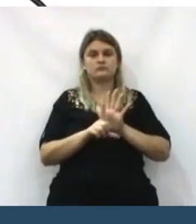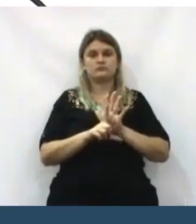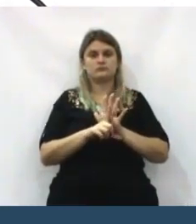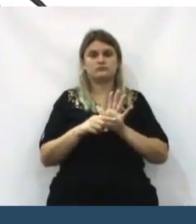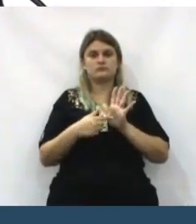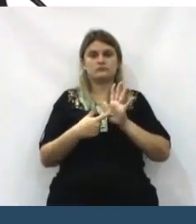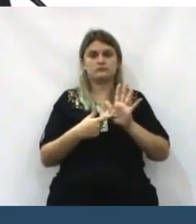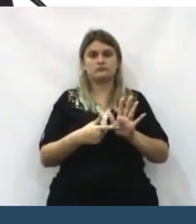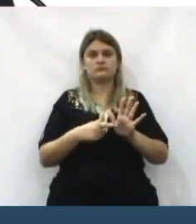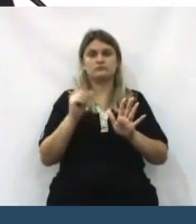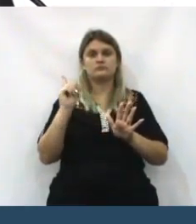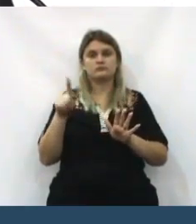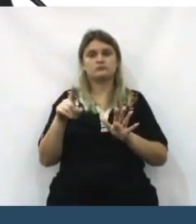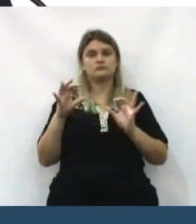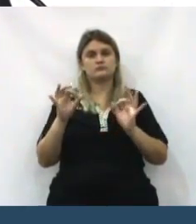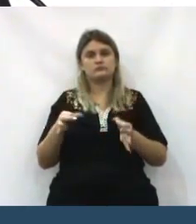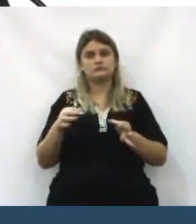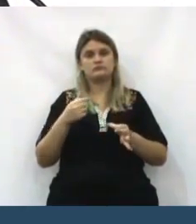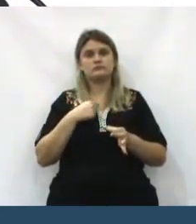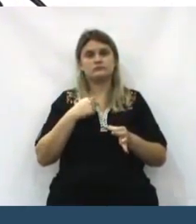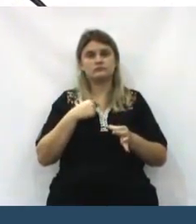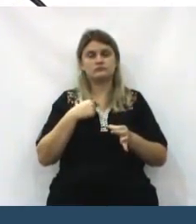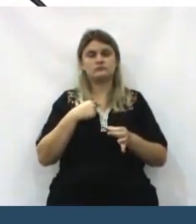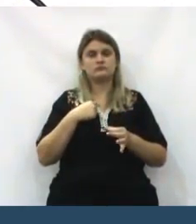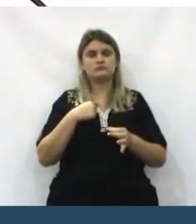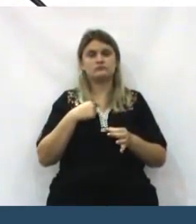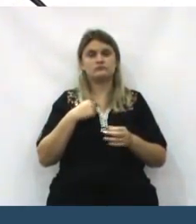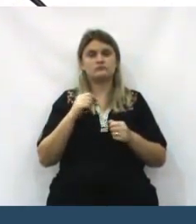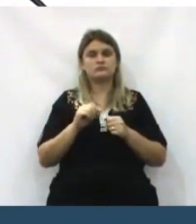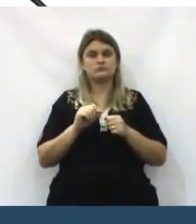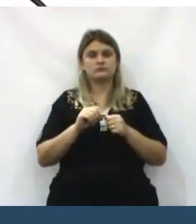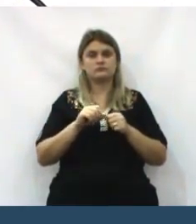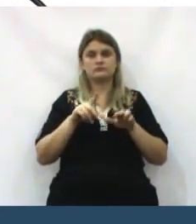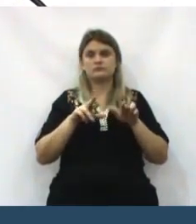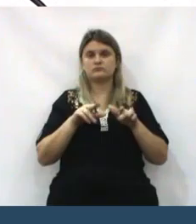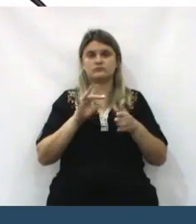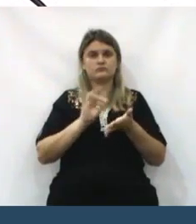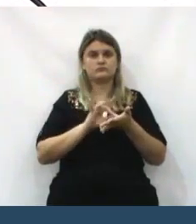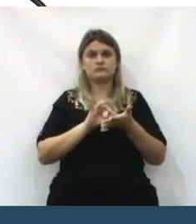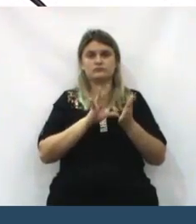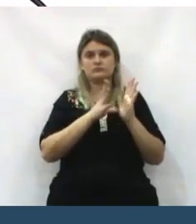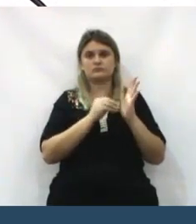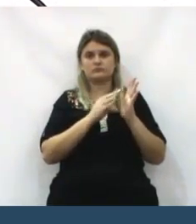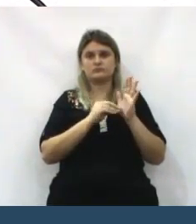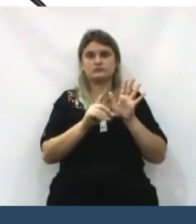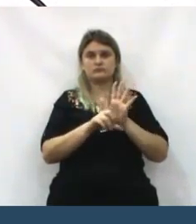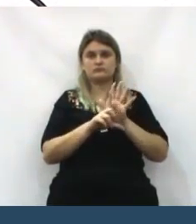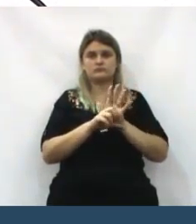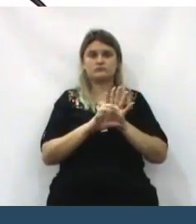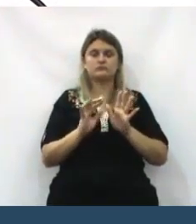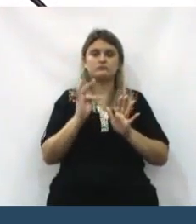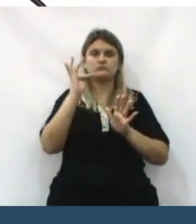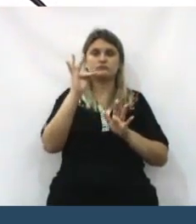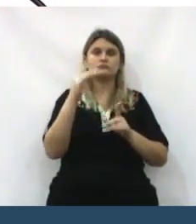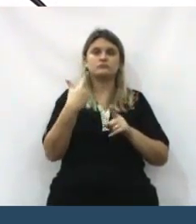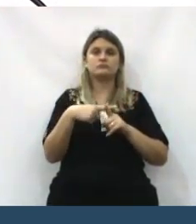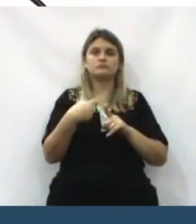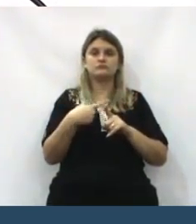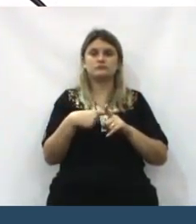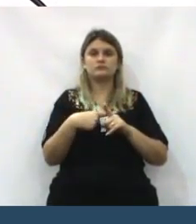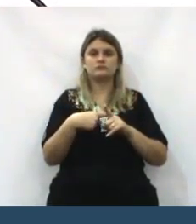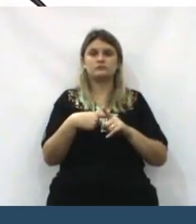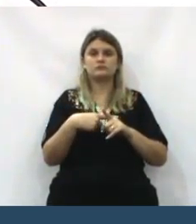que eu apresento é exatamente esta. Eu fiz igualzinho à lei federal. Por